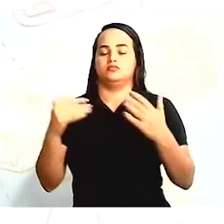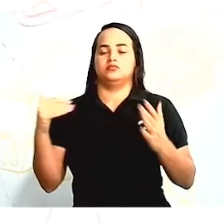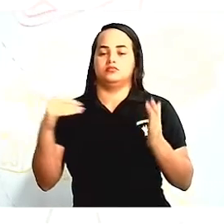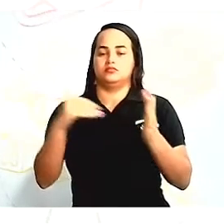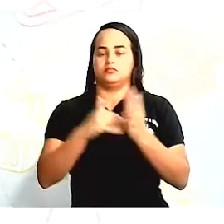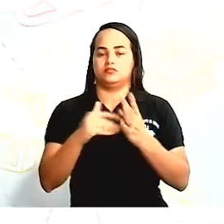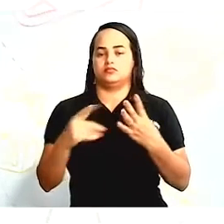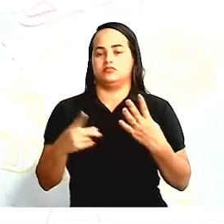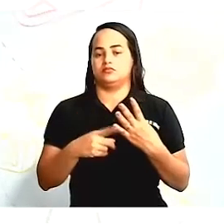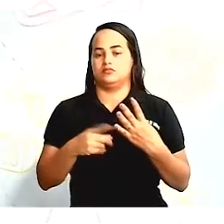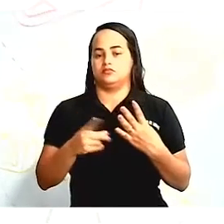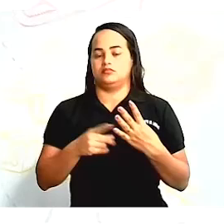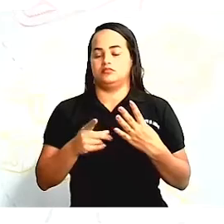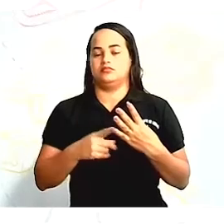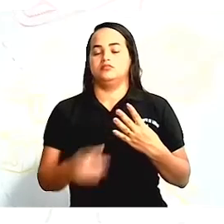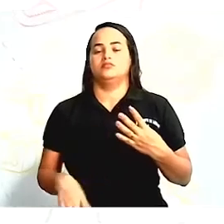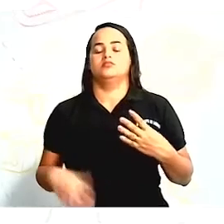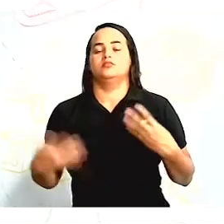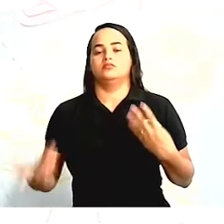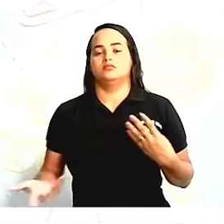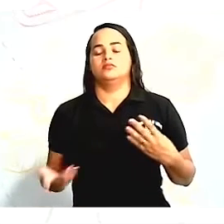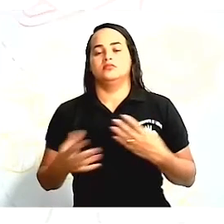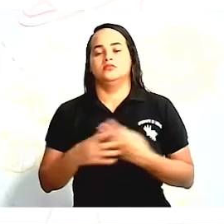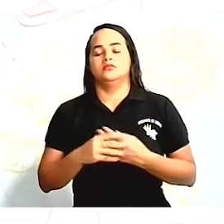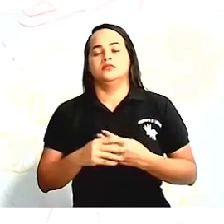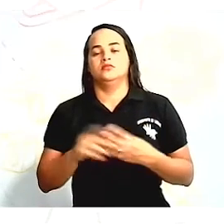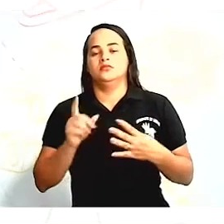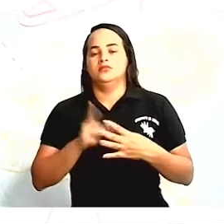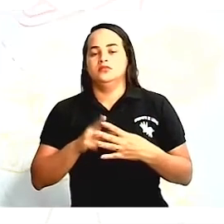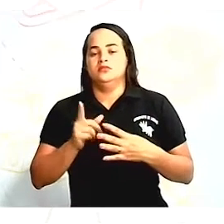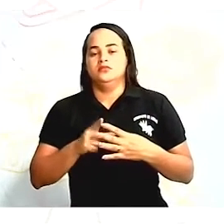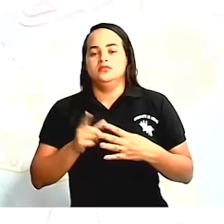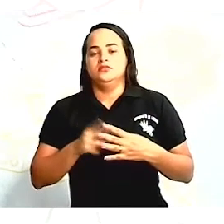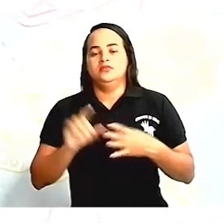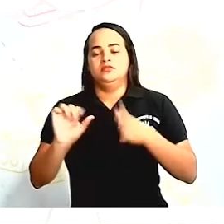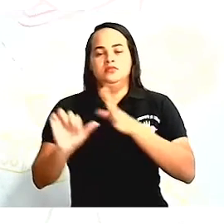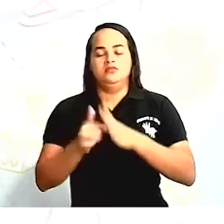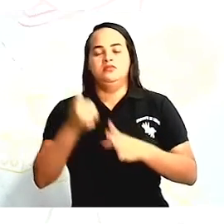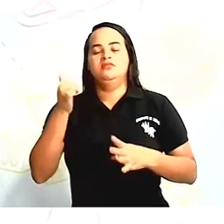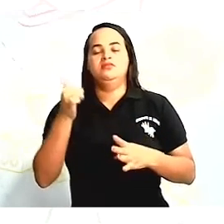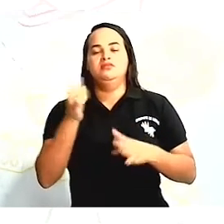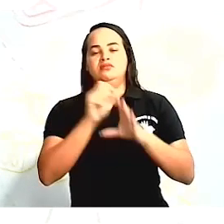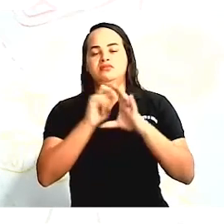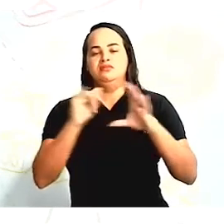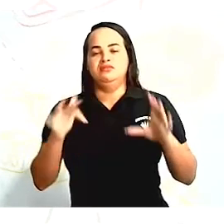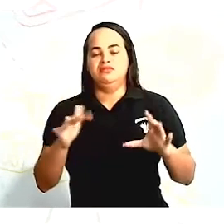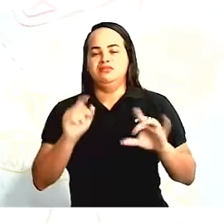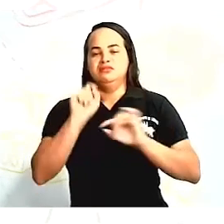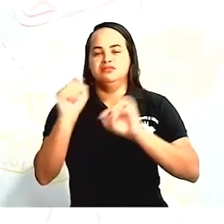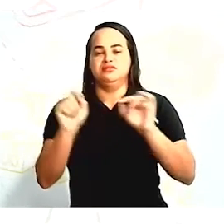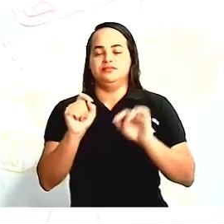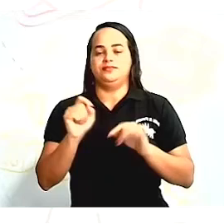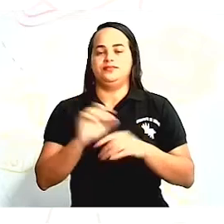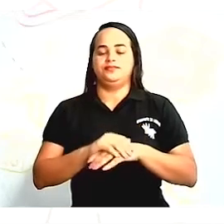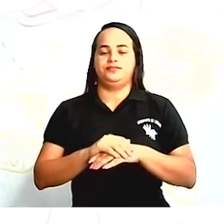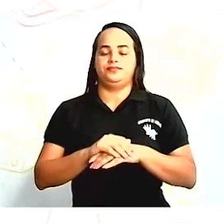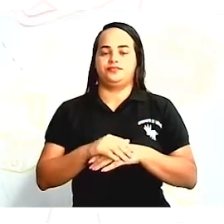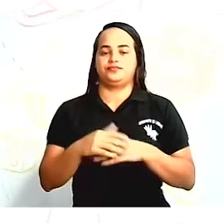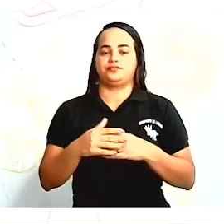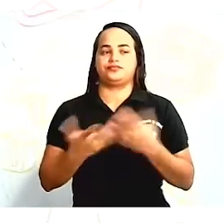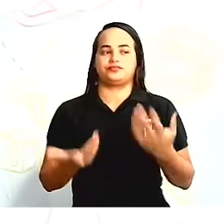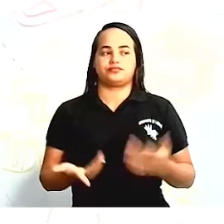chegar ao grupo 4. Então vamos lá. No grupo 1, primeira característica é a infecção